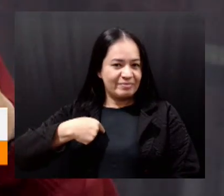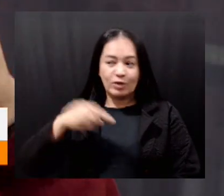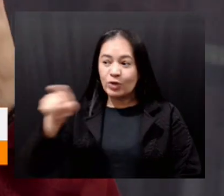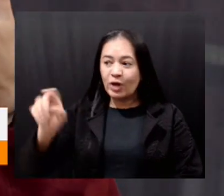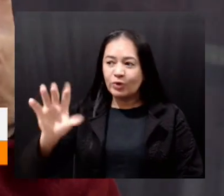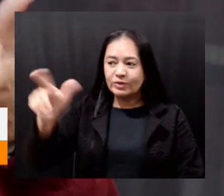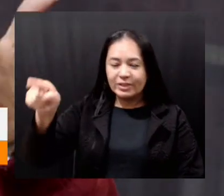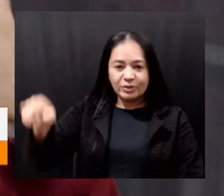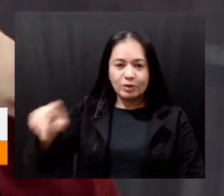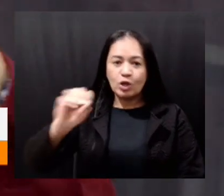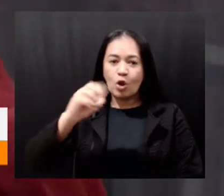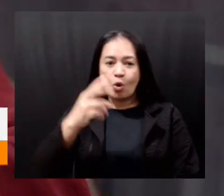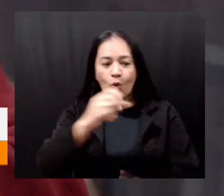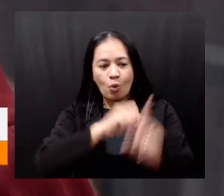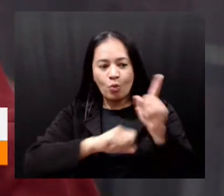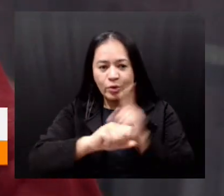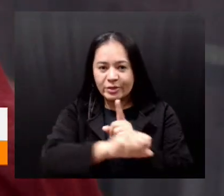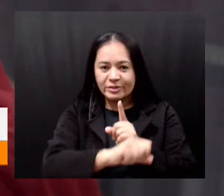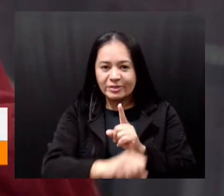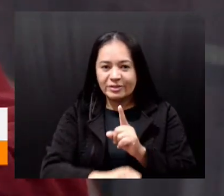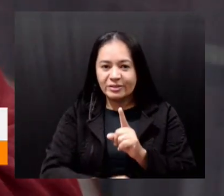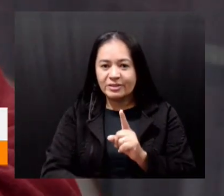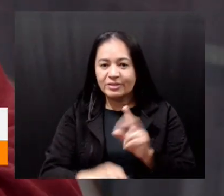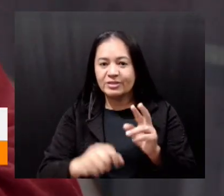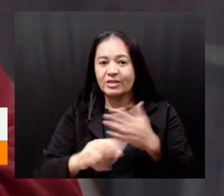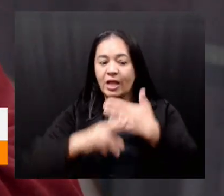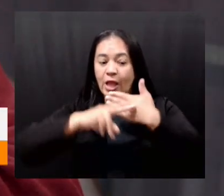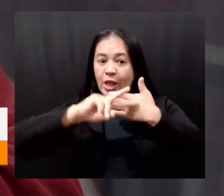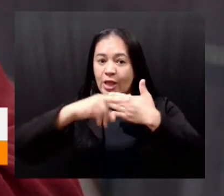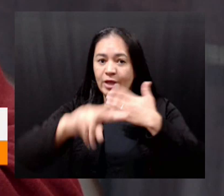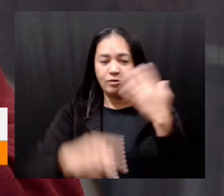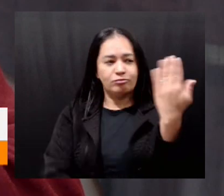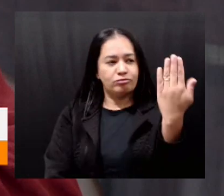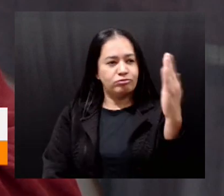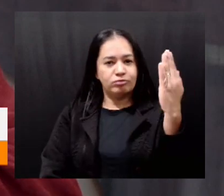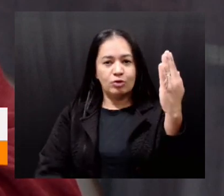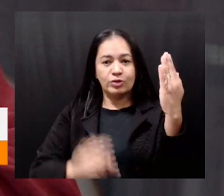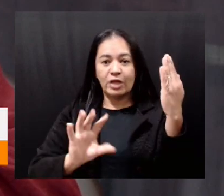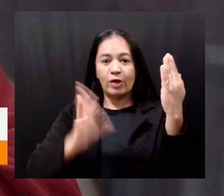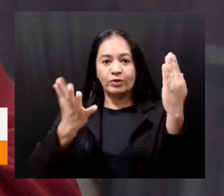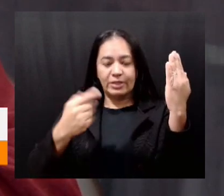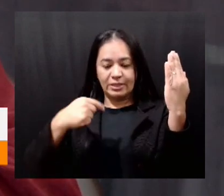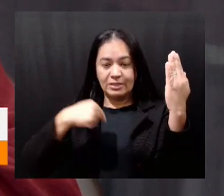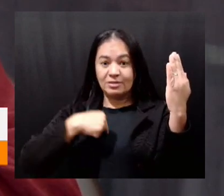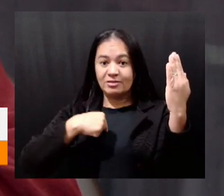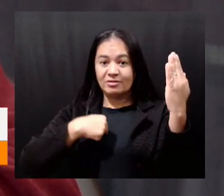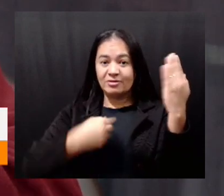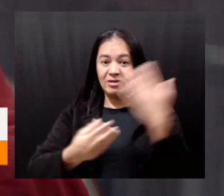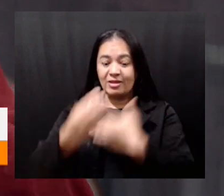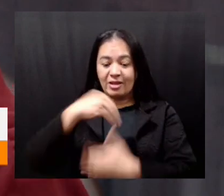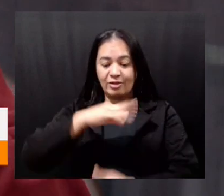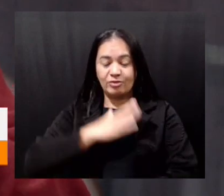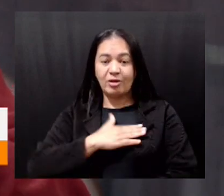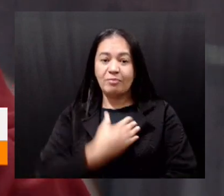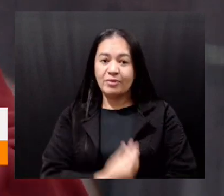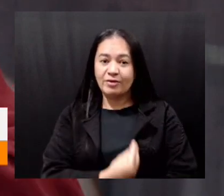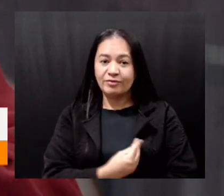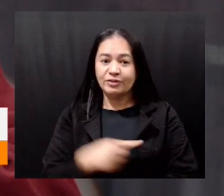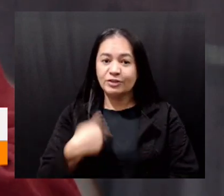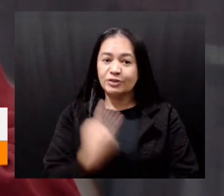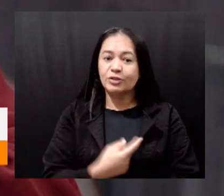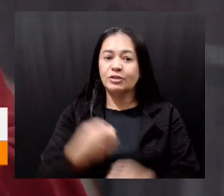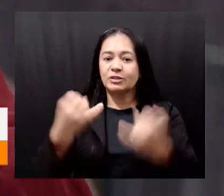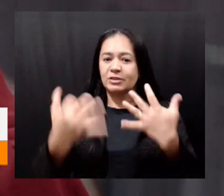sociedade reflete, né, espelha aquilo que está acontecendo dentro de mim. Então, quando a gente fala da empatia,